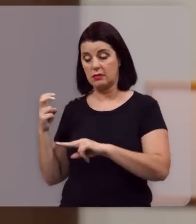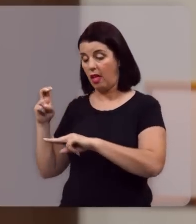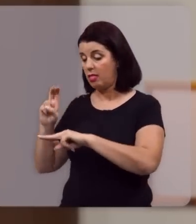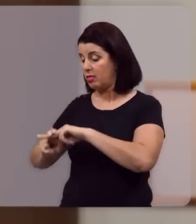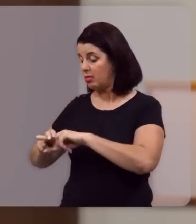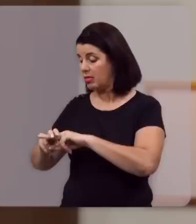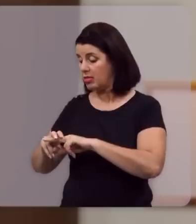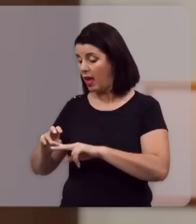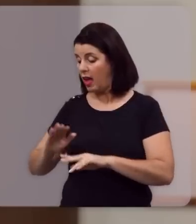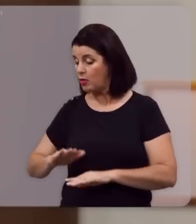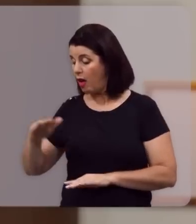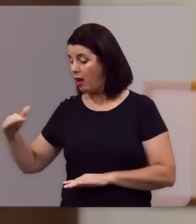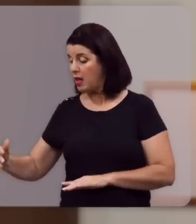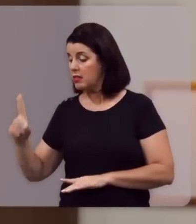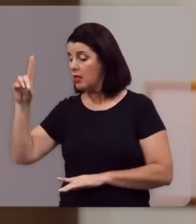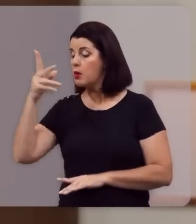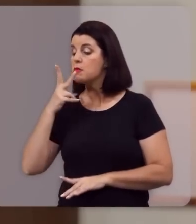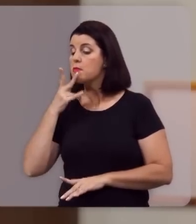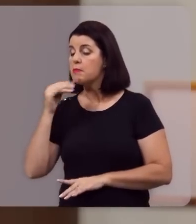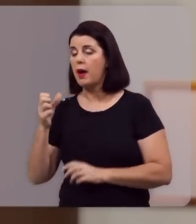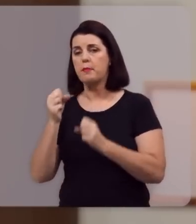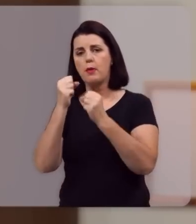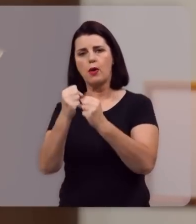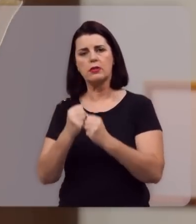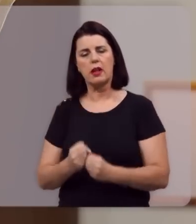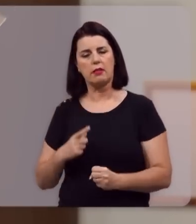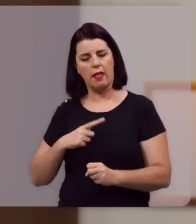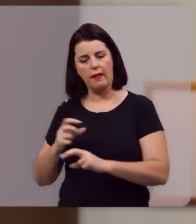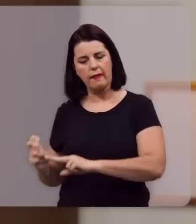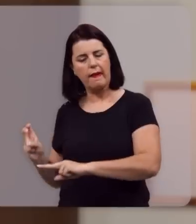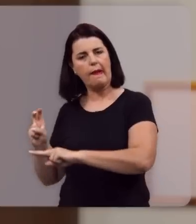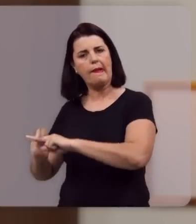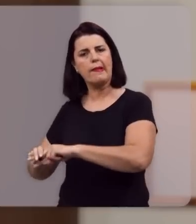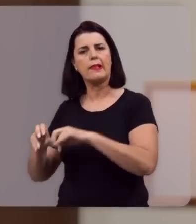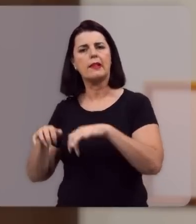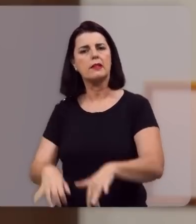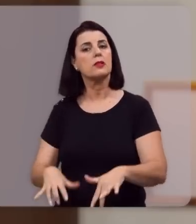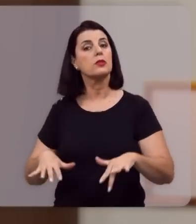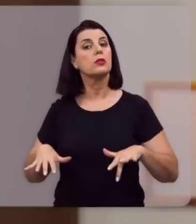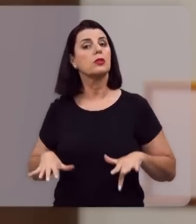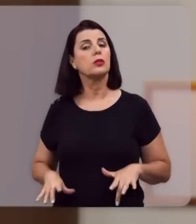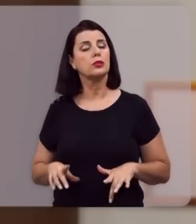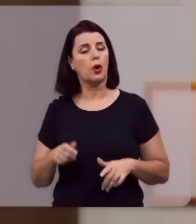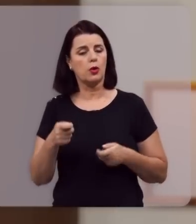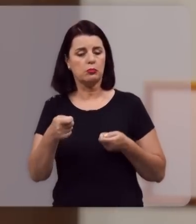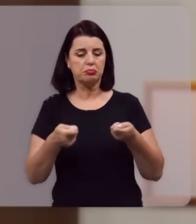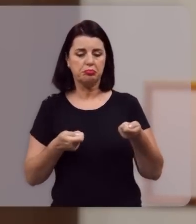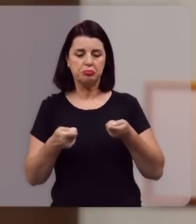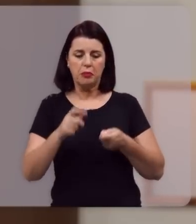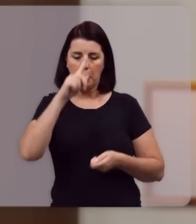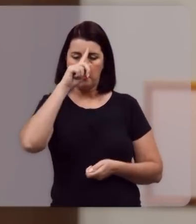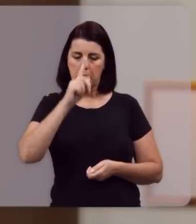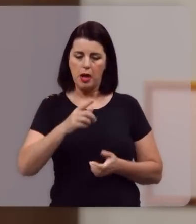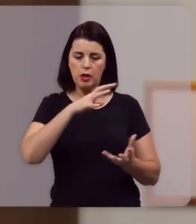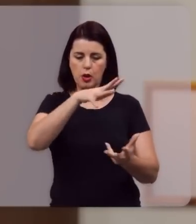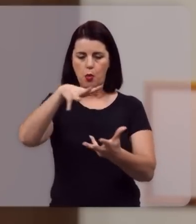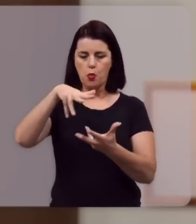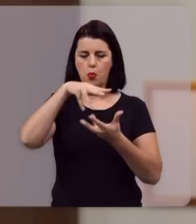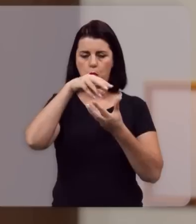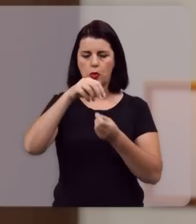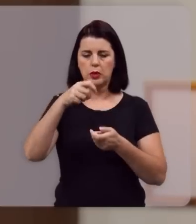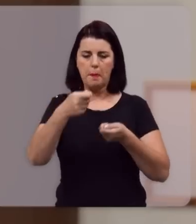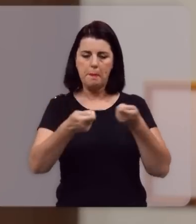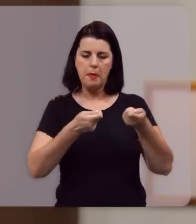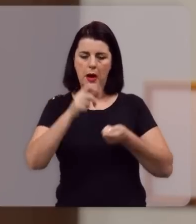à destra do Deus Pai Todo-Poderoso. Ele está assentado no trono de onde ele governa o universo, de onde